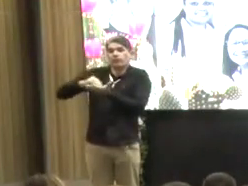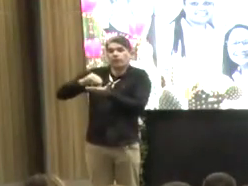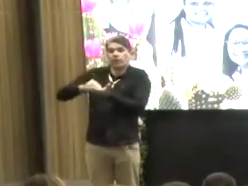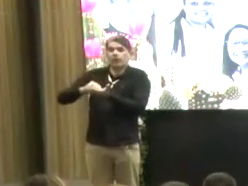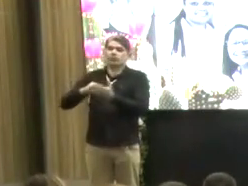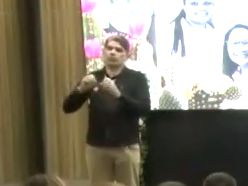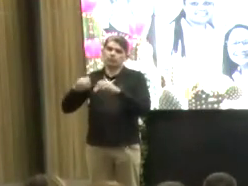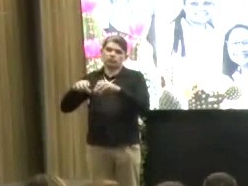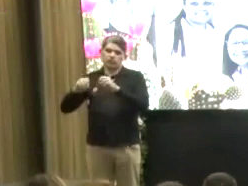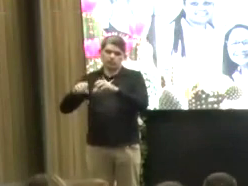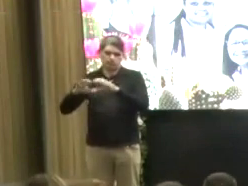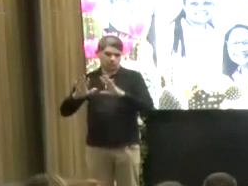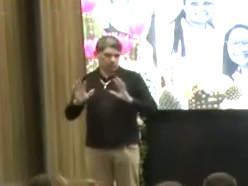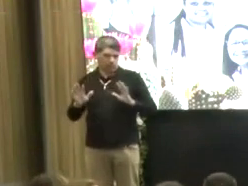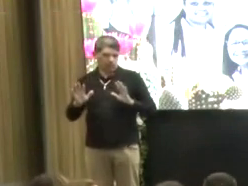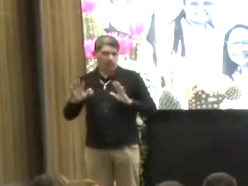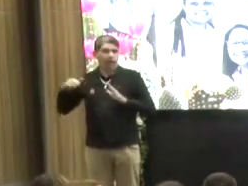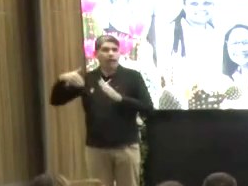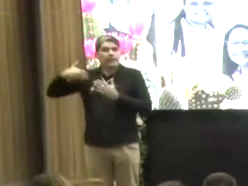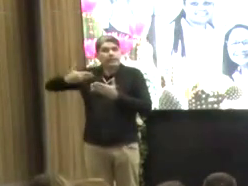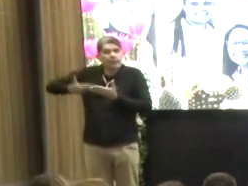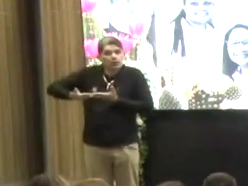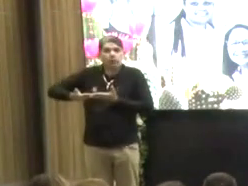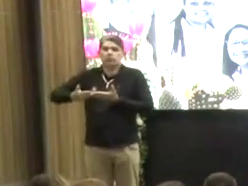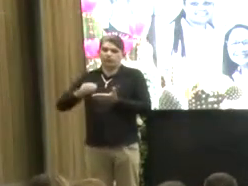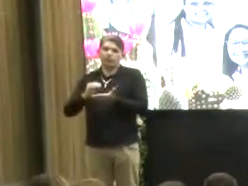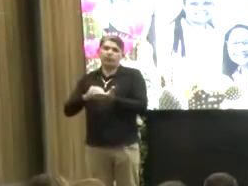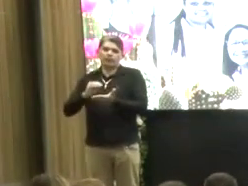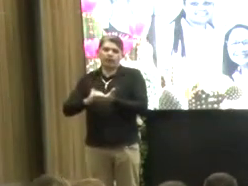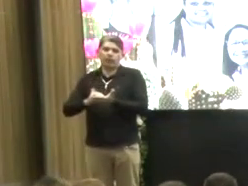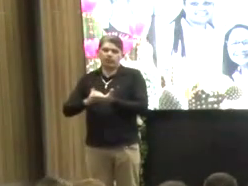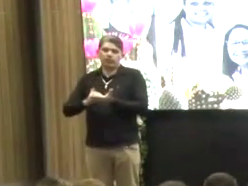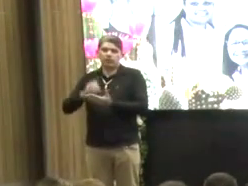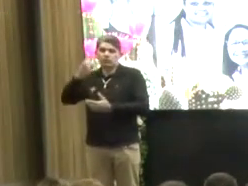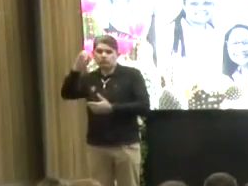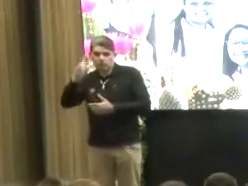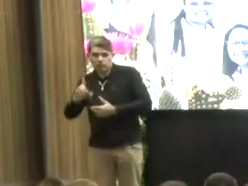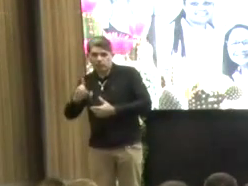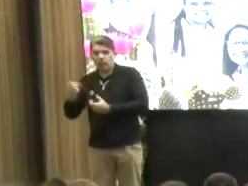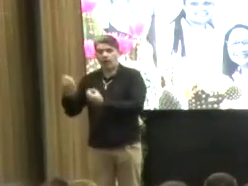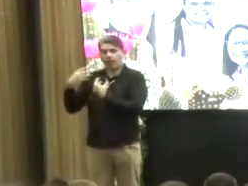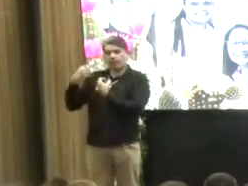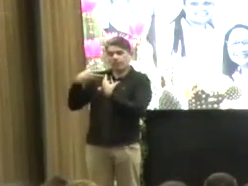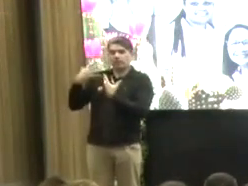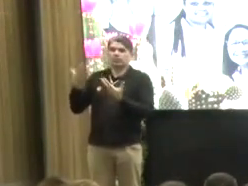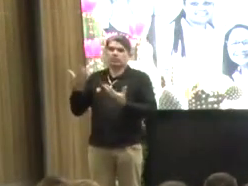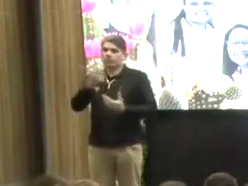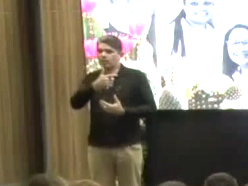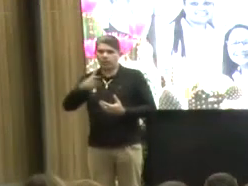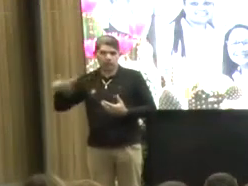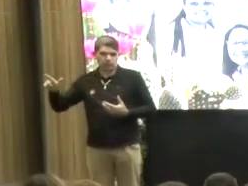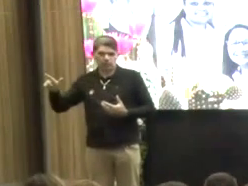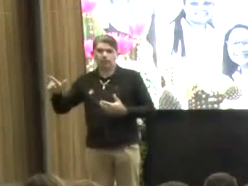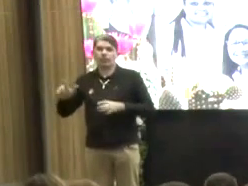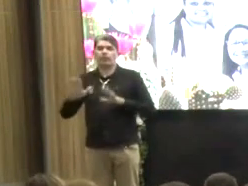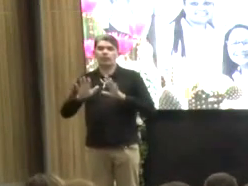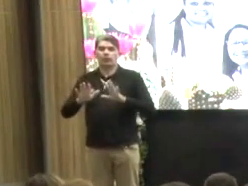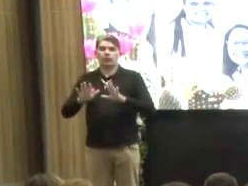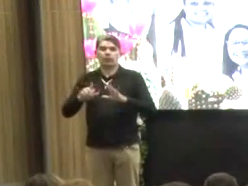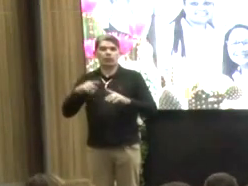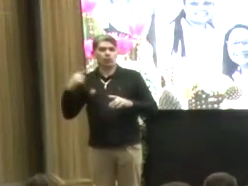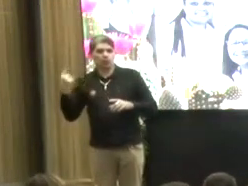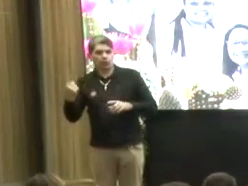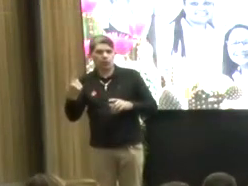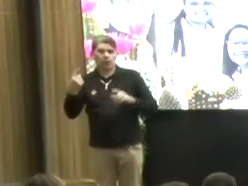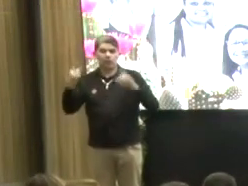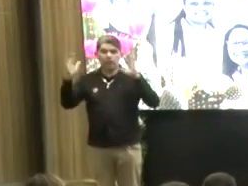e ainda hoje não tem o direito à aprendizagem ao longo da vida reconhecido. Mas nós temos que ponderar